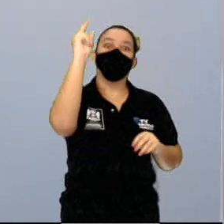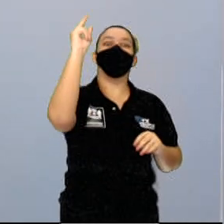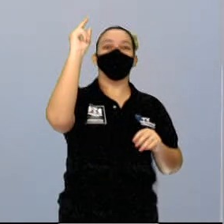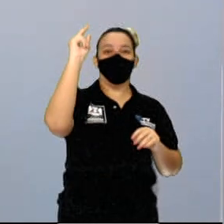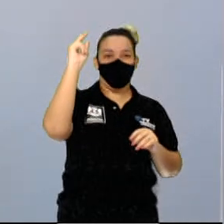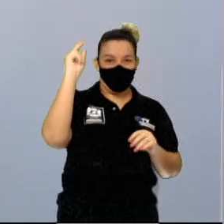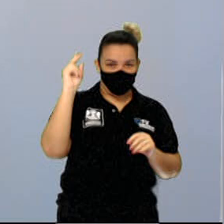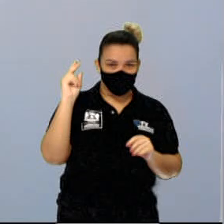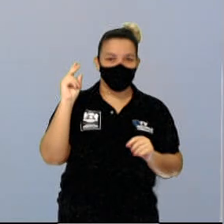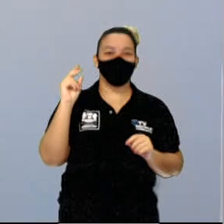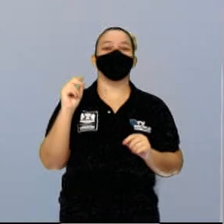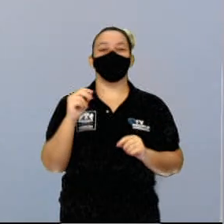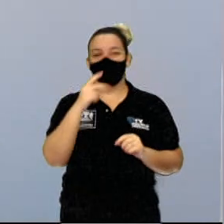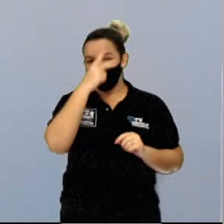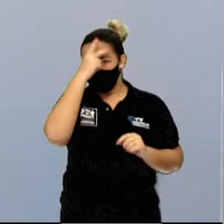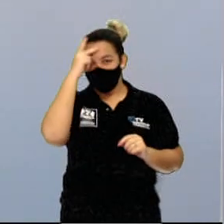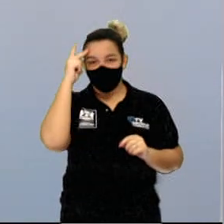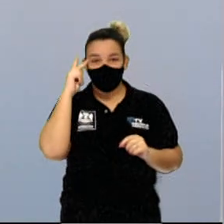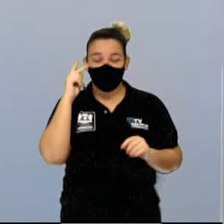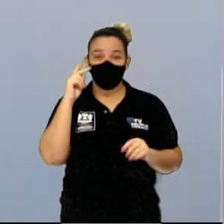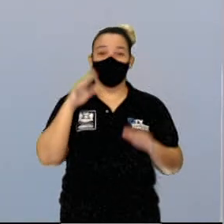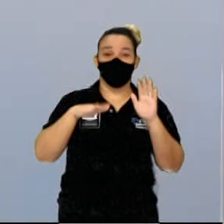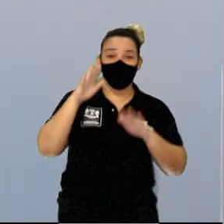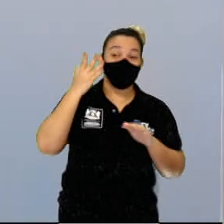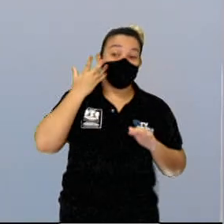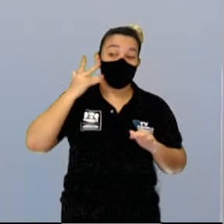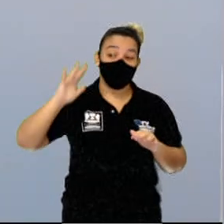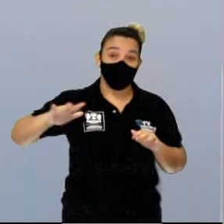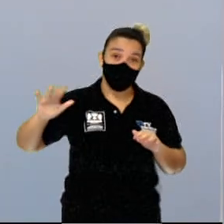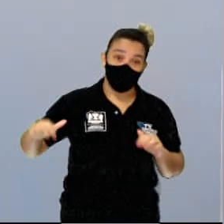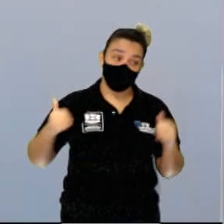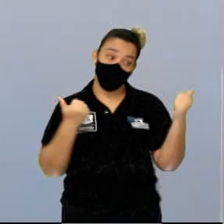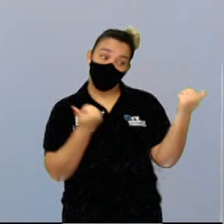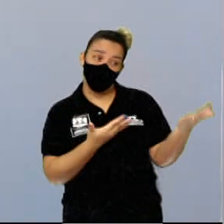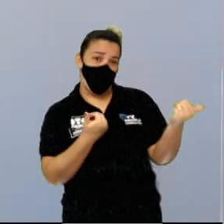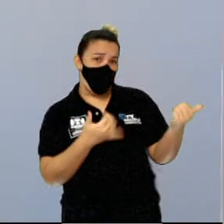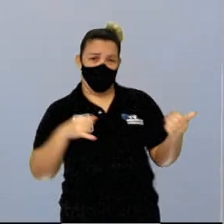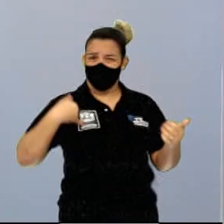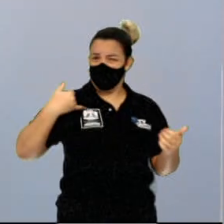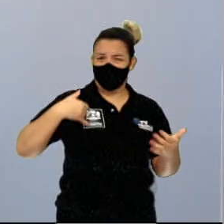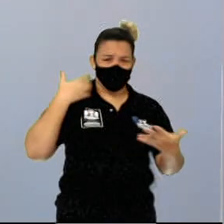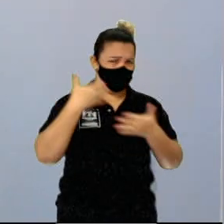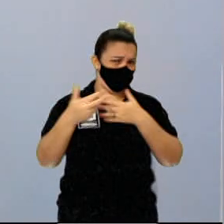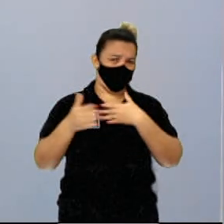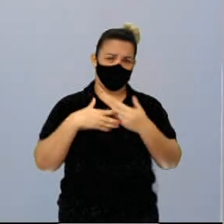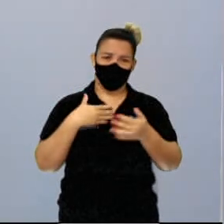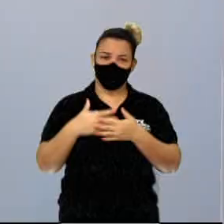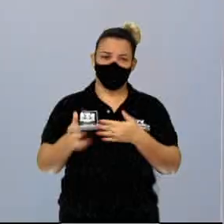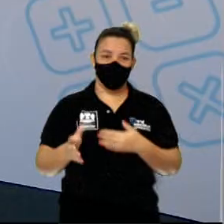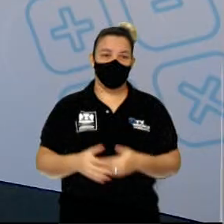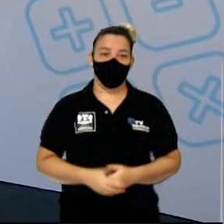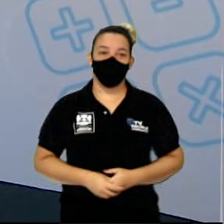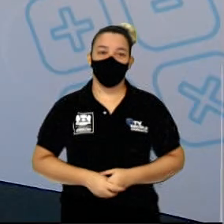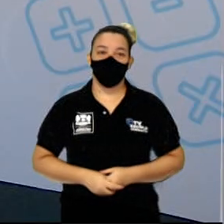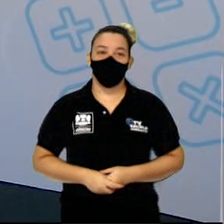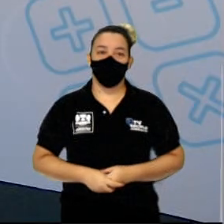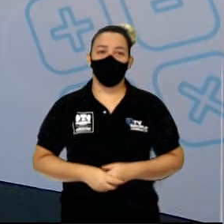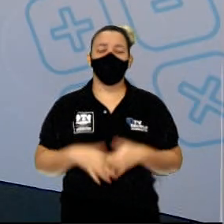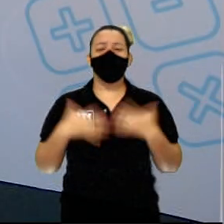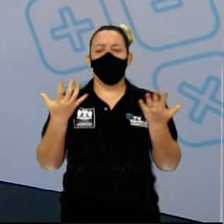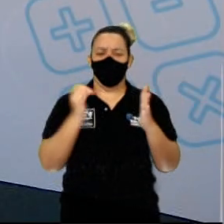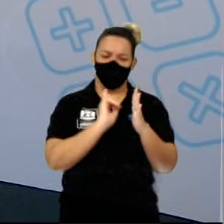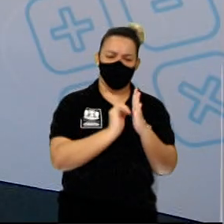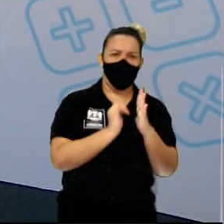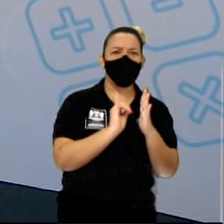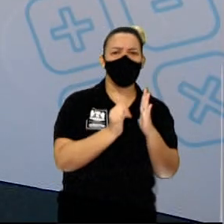virtudes, geralmente para as crianças, mas como nós vimos aí, para qualquer idade, ok? Onde eu